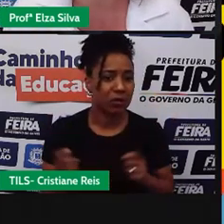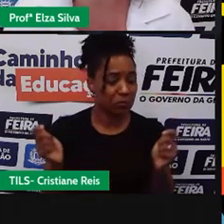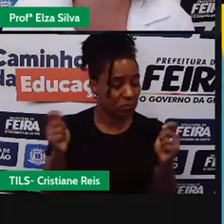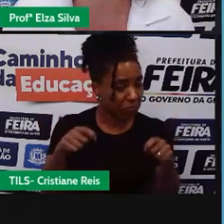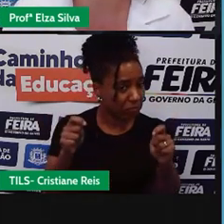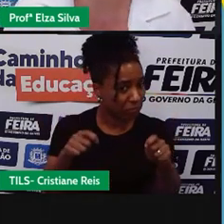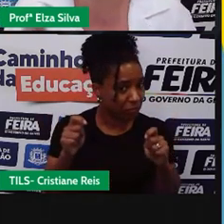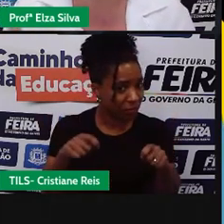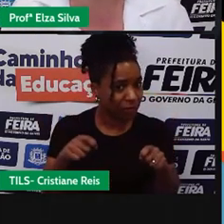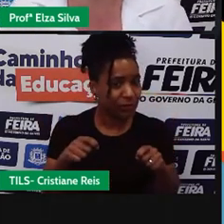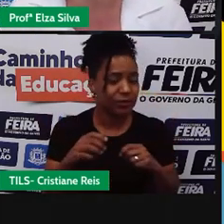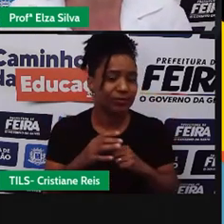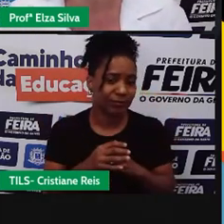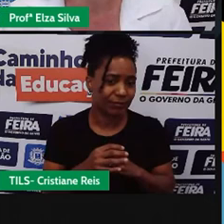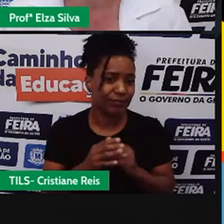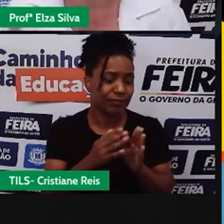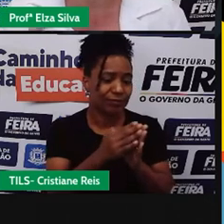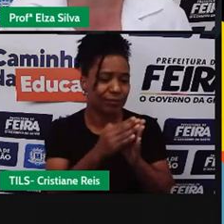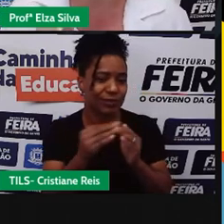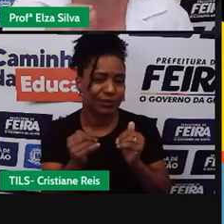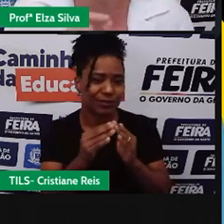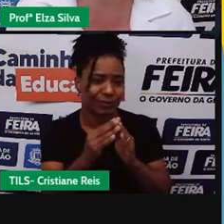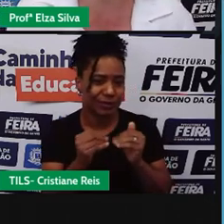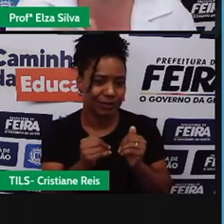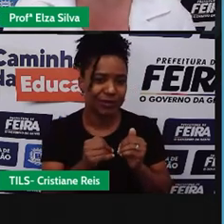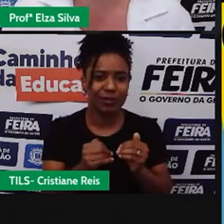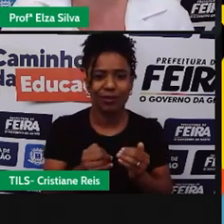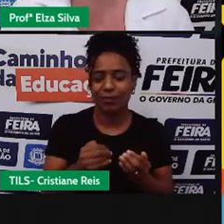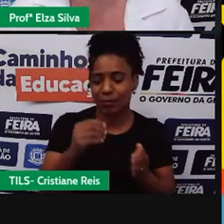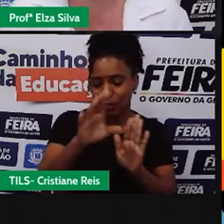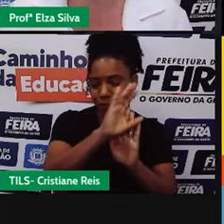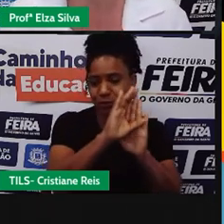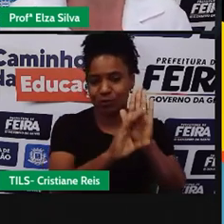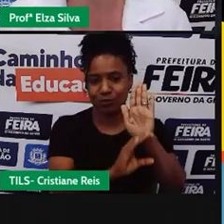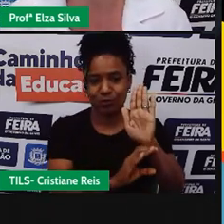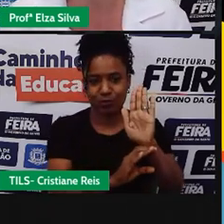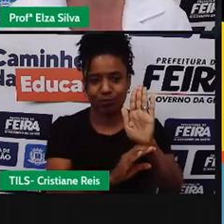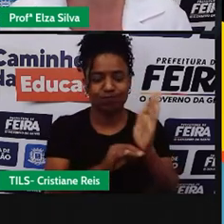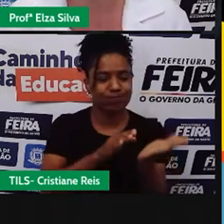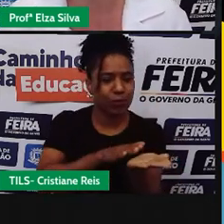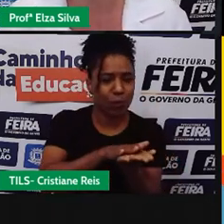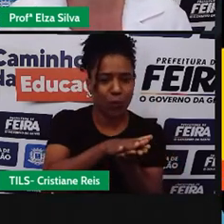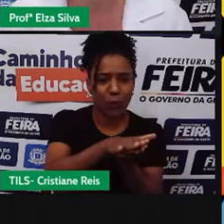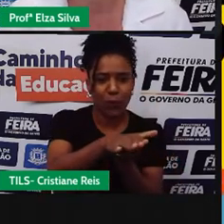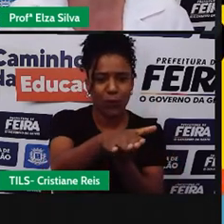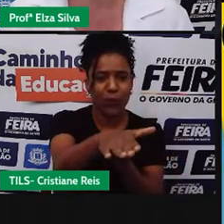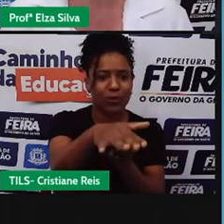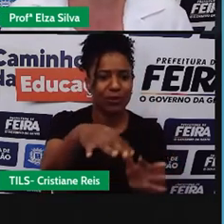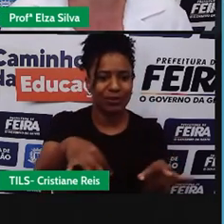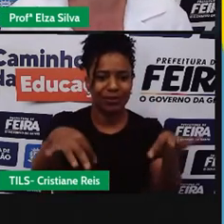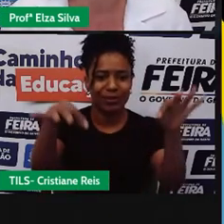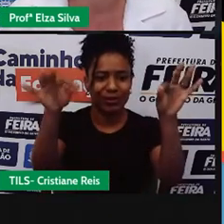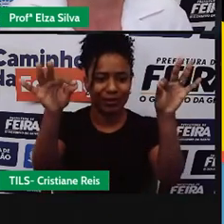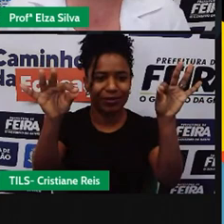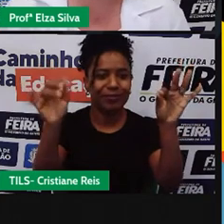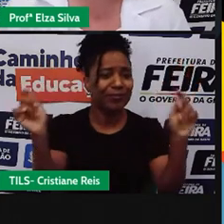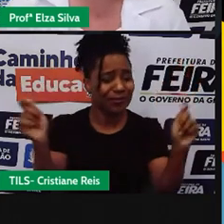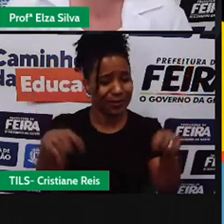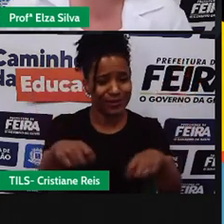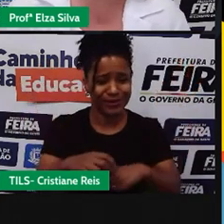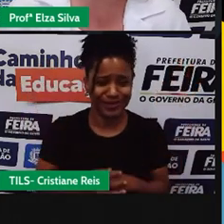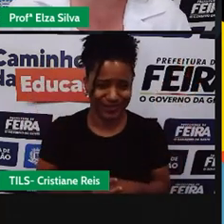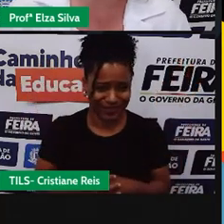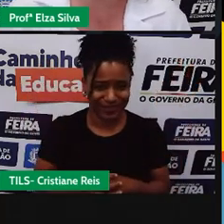pode também solicitar que a pessoa envie um currículo por fax. E por fim,